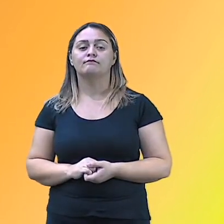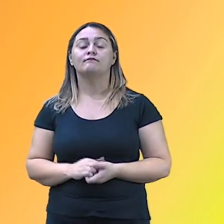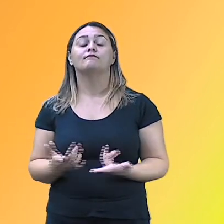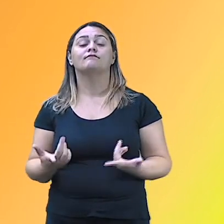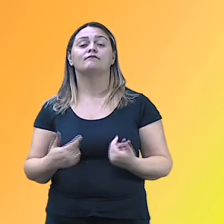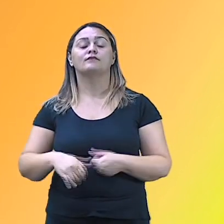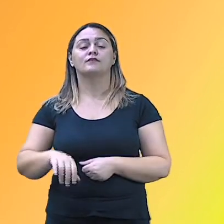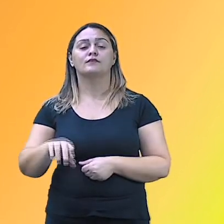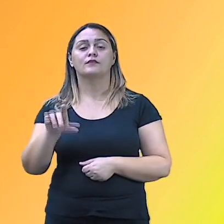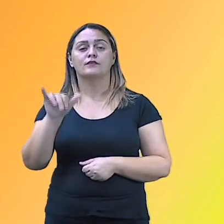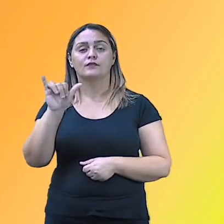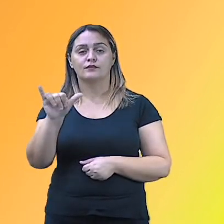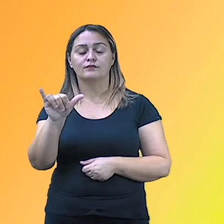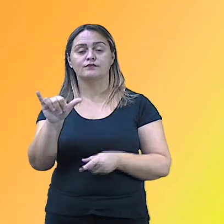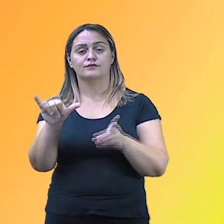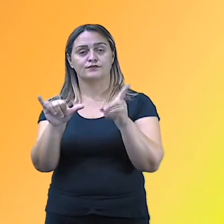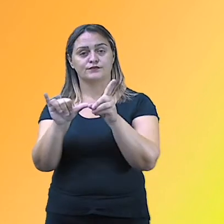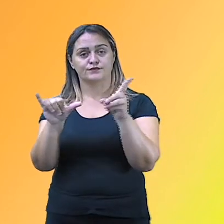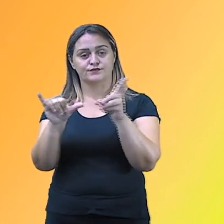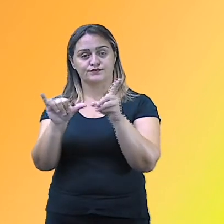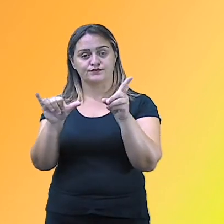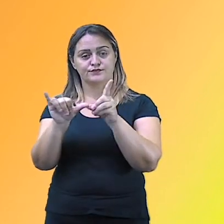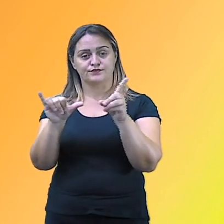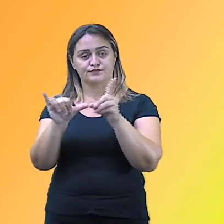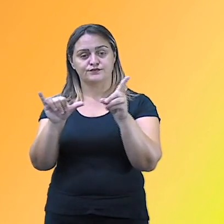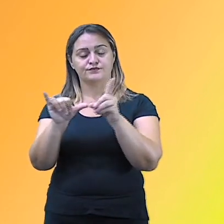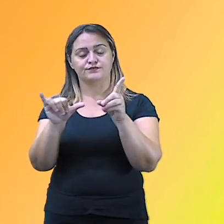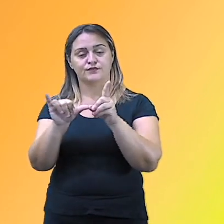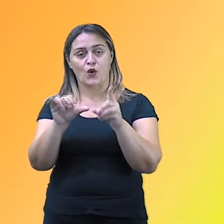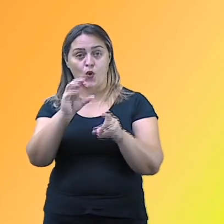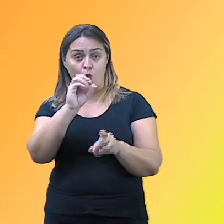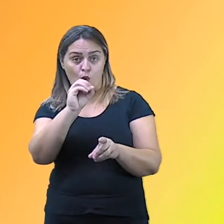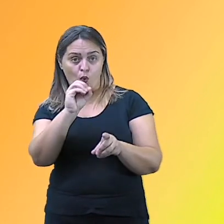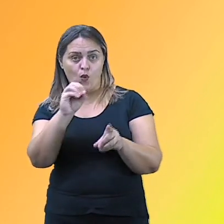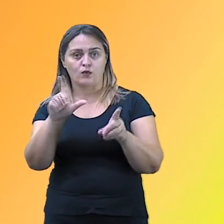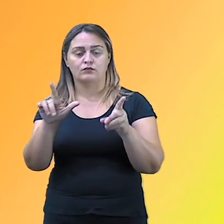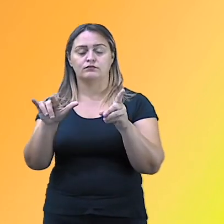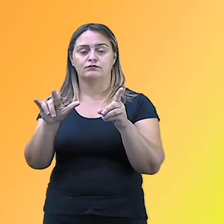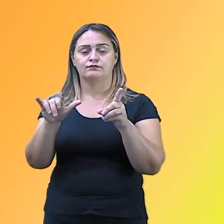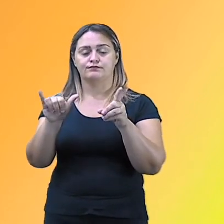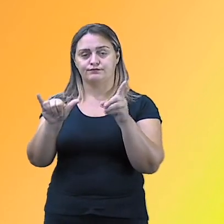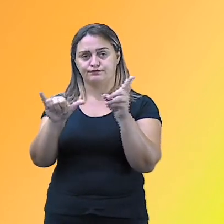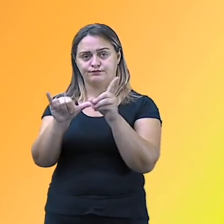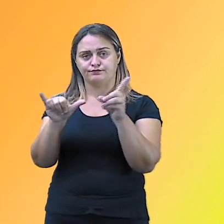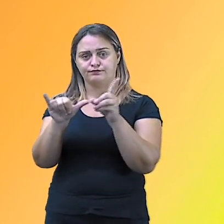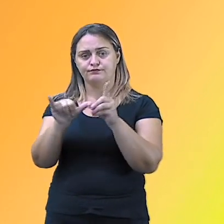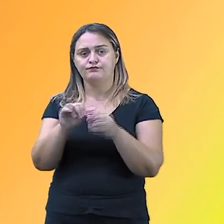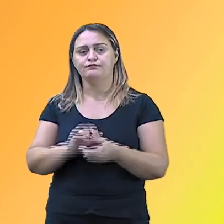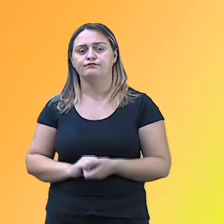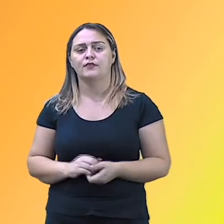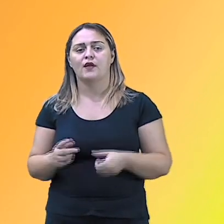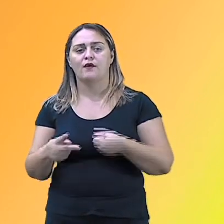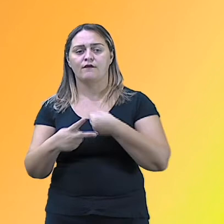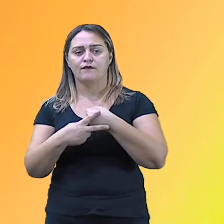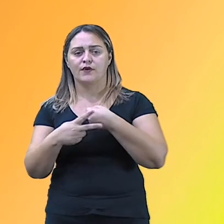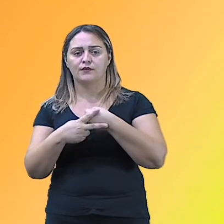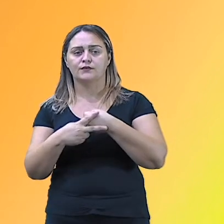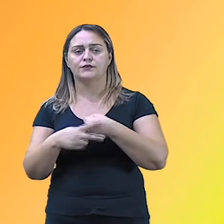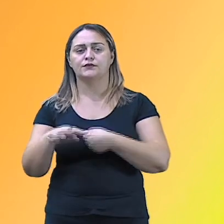objeto direto. Isso. Função de objeto direto. Então, VTD, verbo transitivo